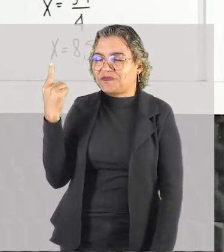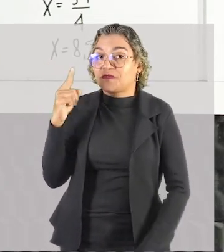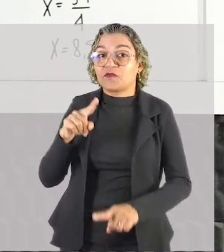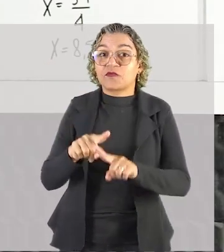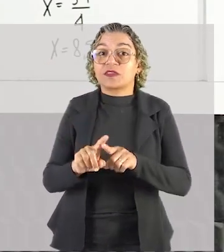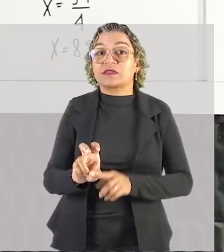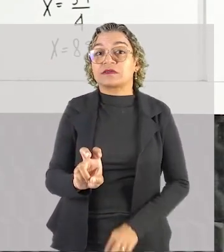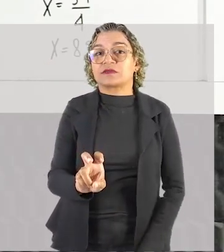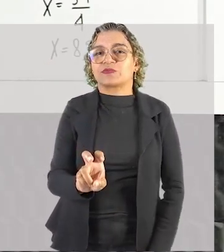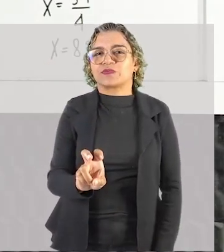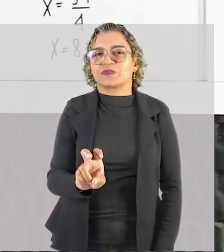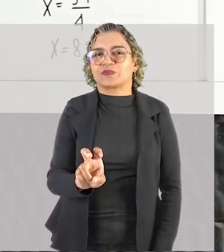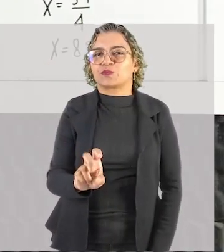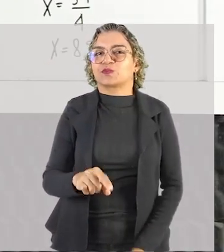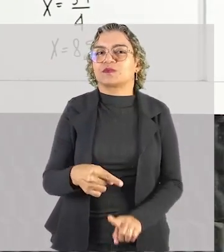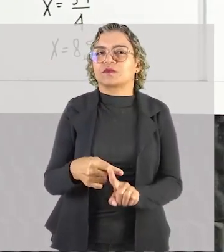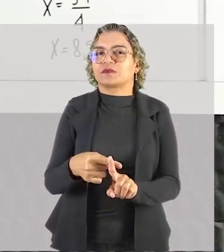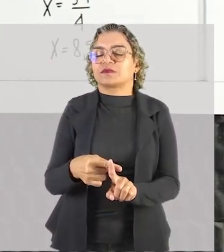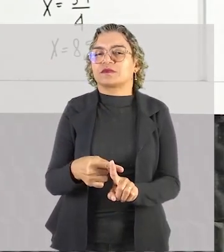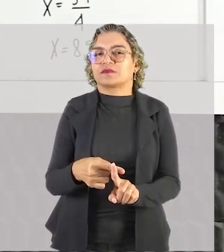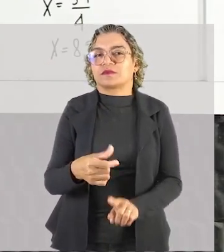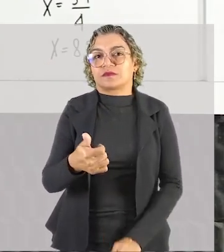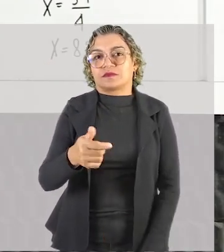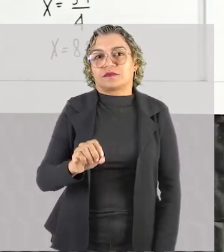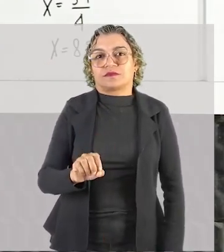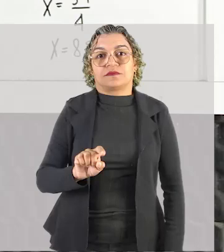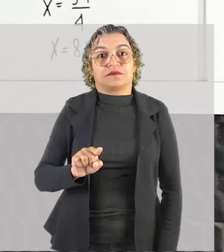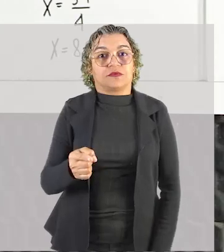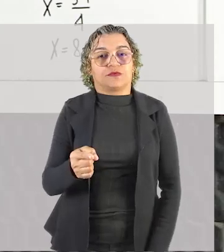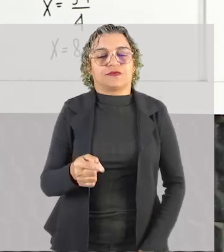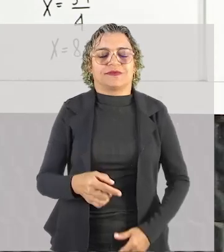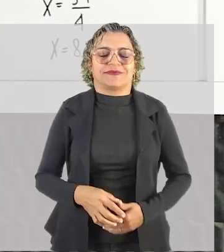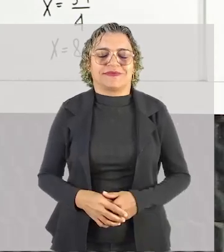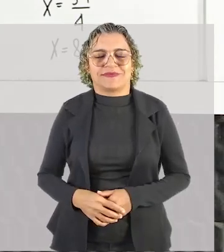vezes 5 mais os 10.000,